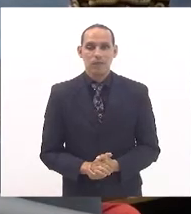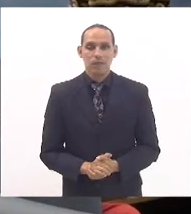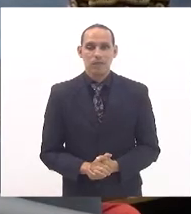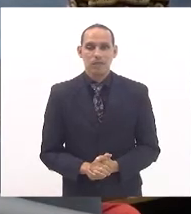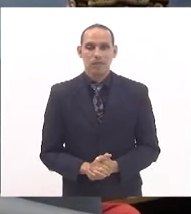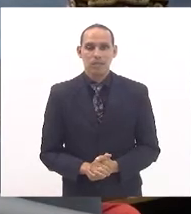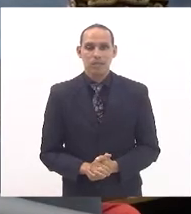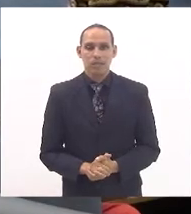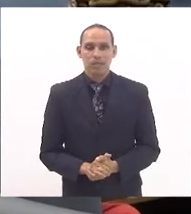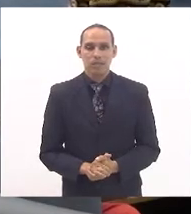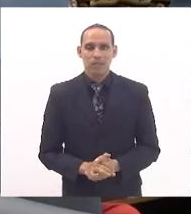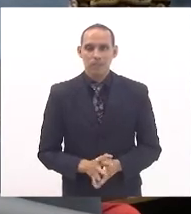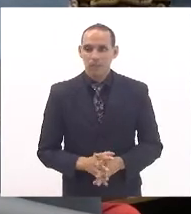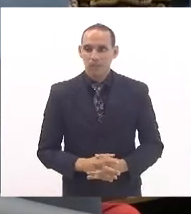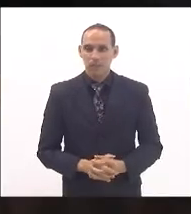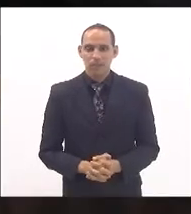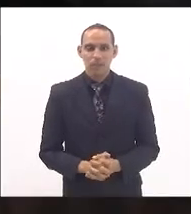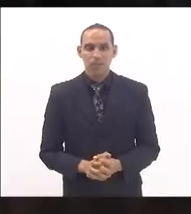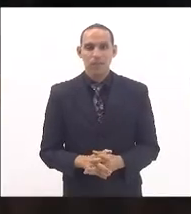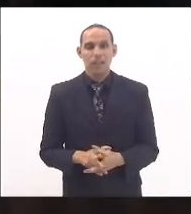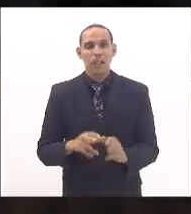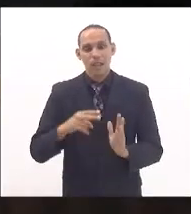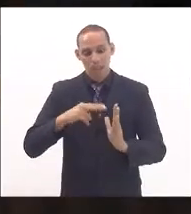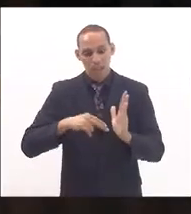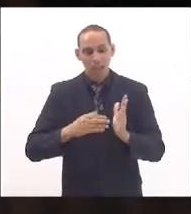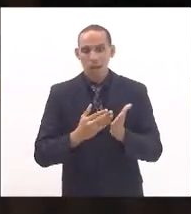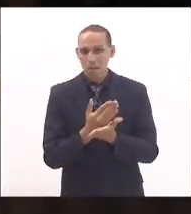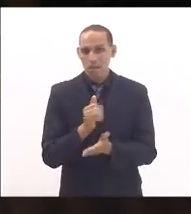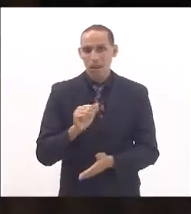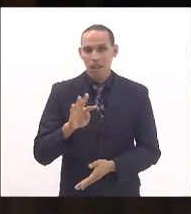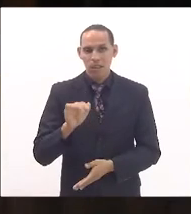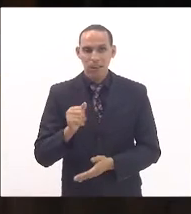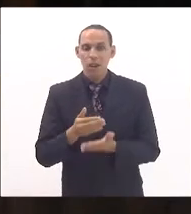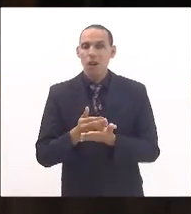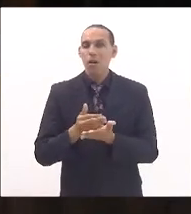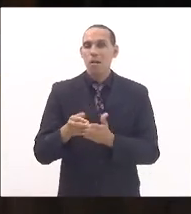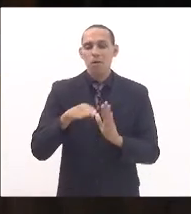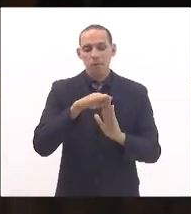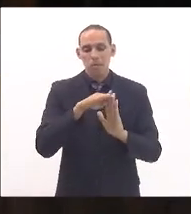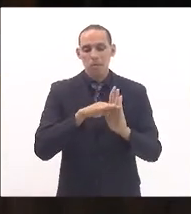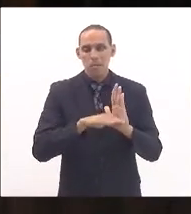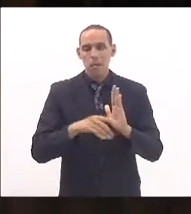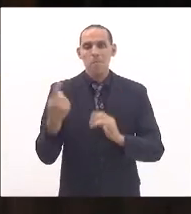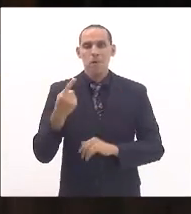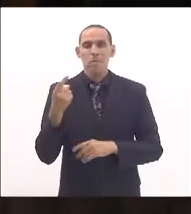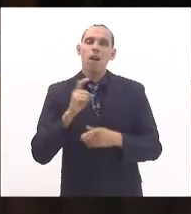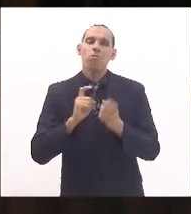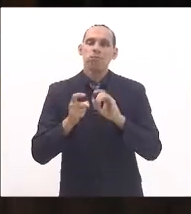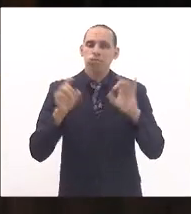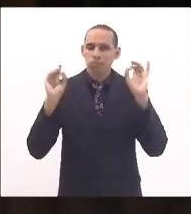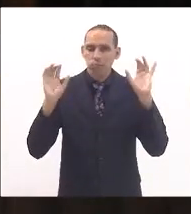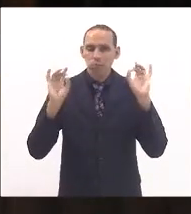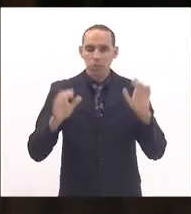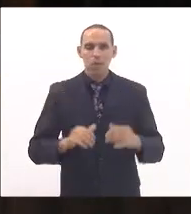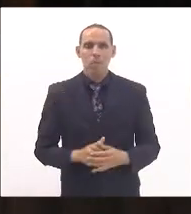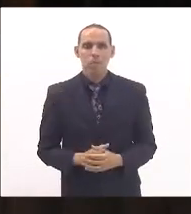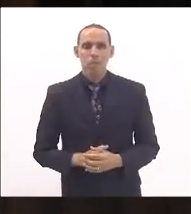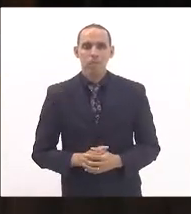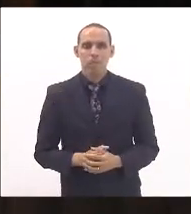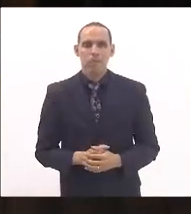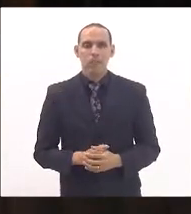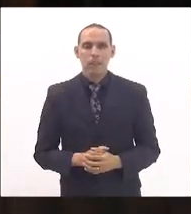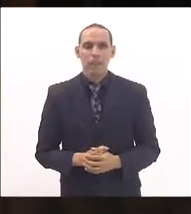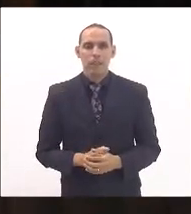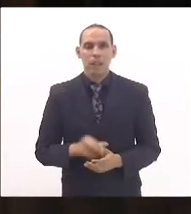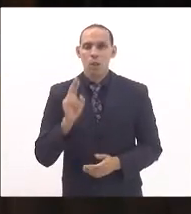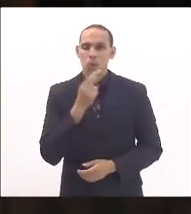Aprendi hoje. Lida e aprovada a ata, passa-se a ordem da primeira sessão extraordinária do dia. Em